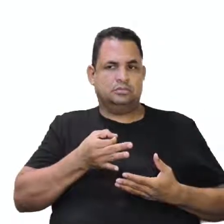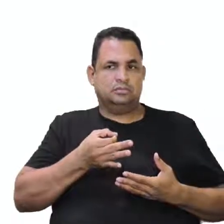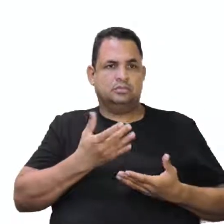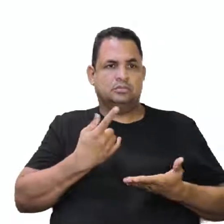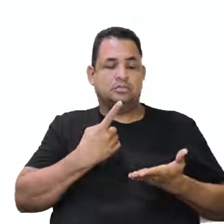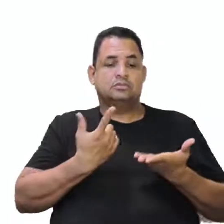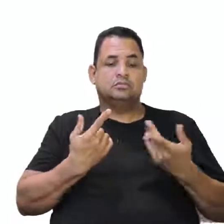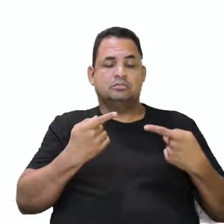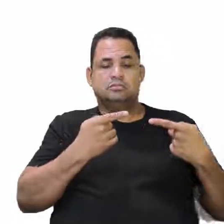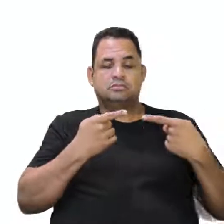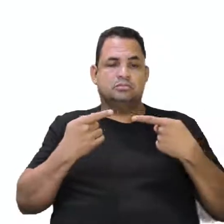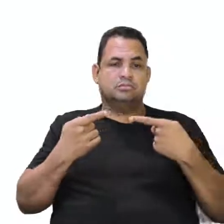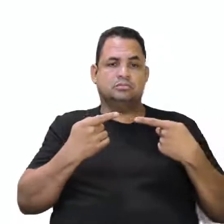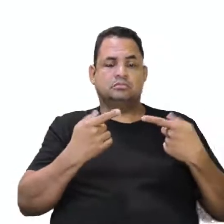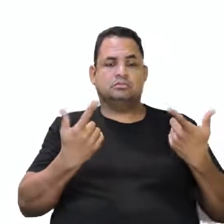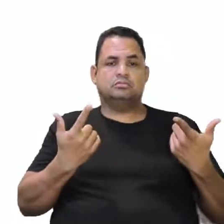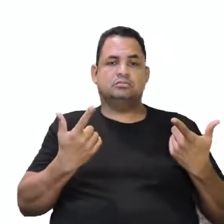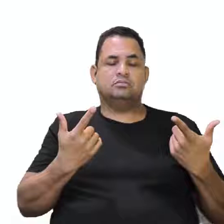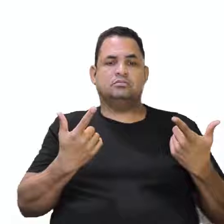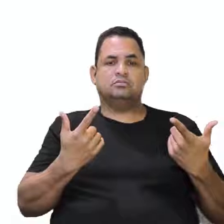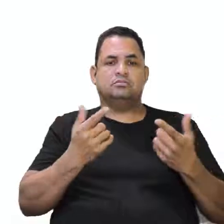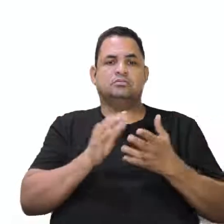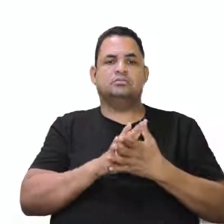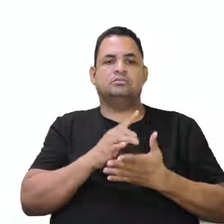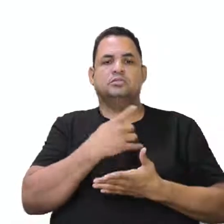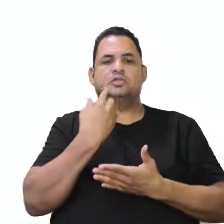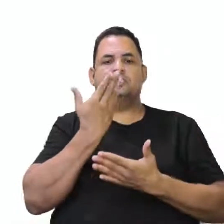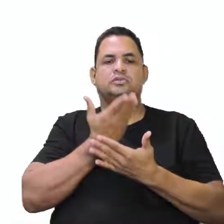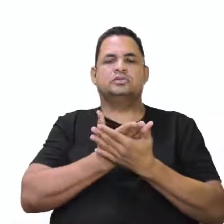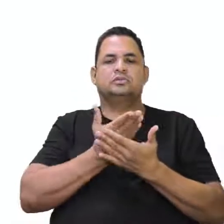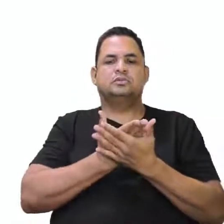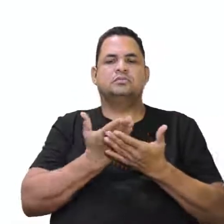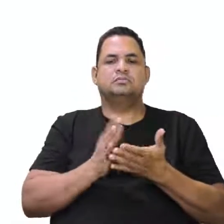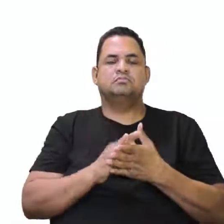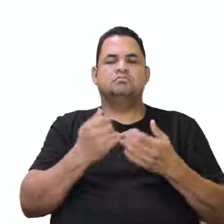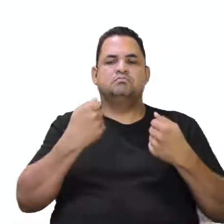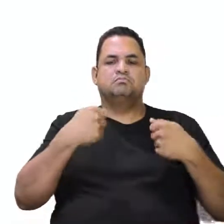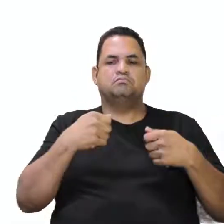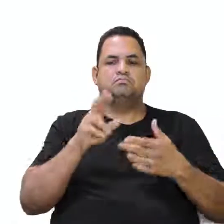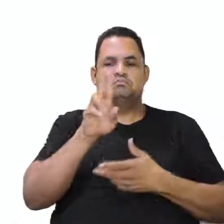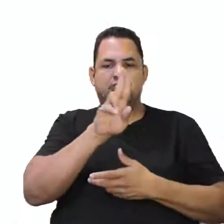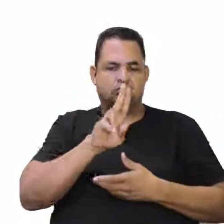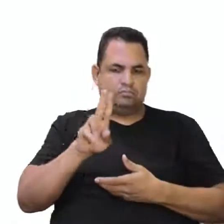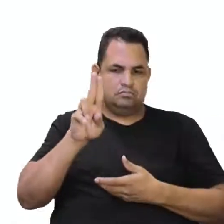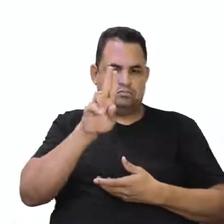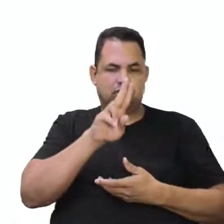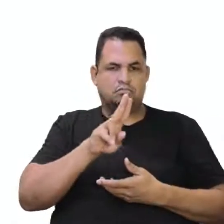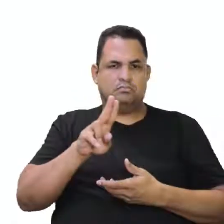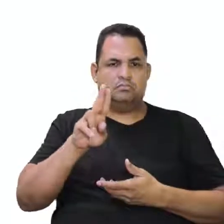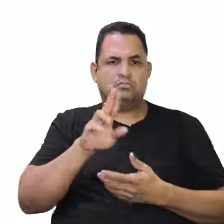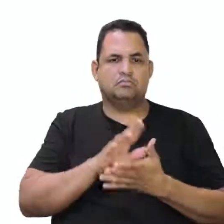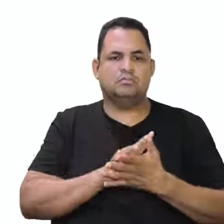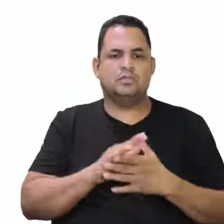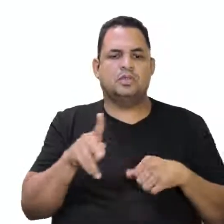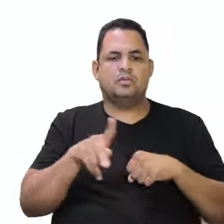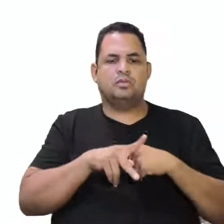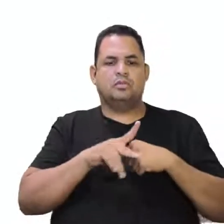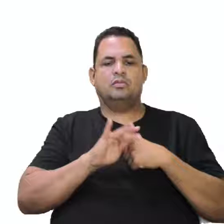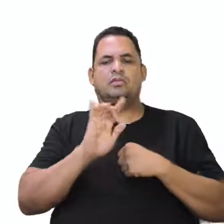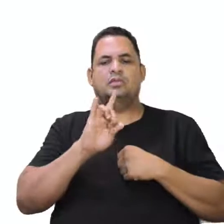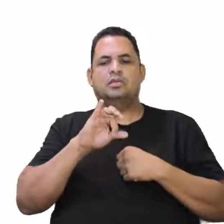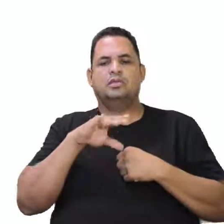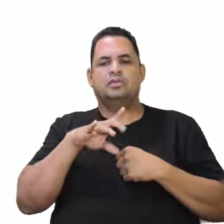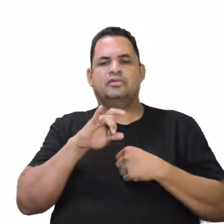de acordo com o quê? De acordo com o que nós estudamos. Se eu posso usar o meu pronome definido